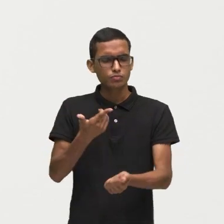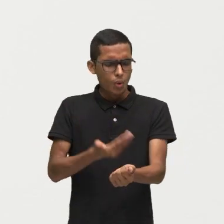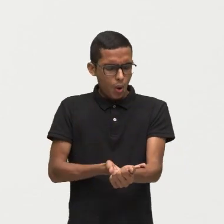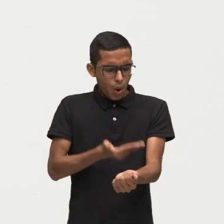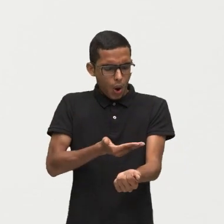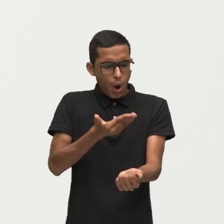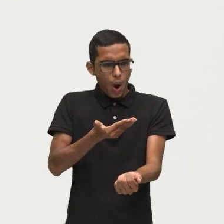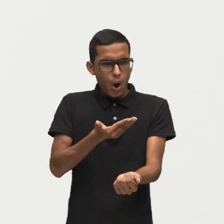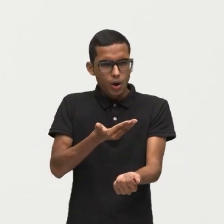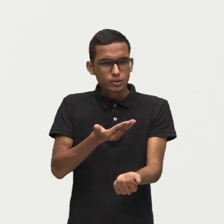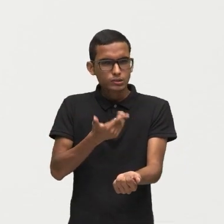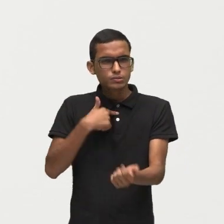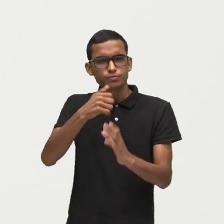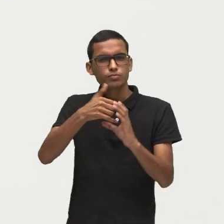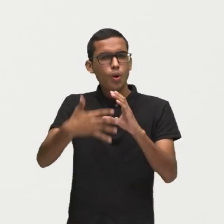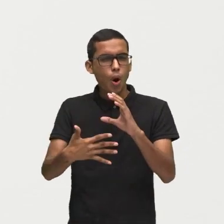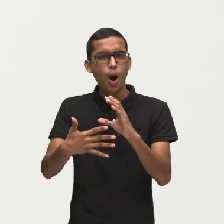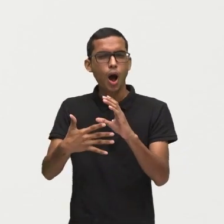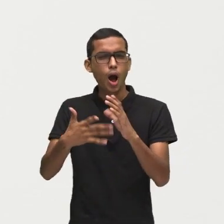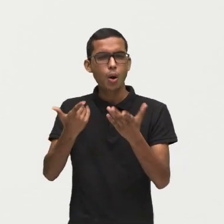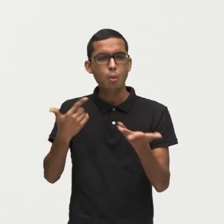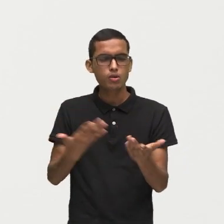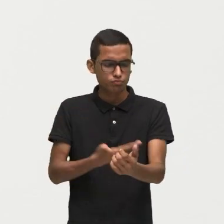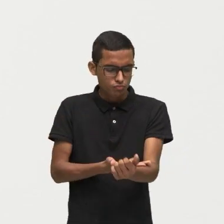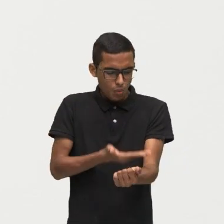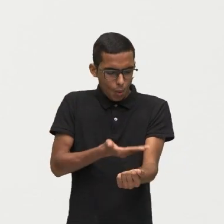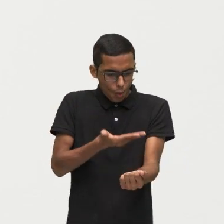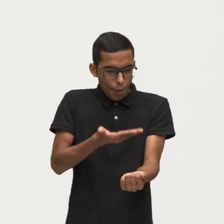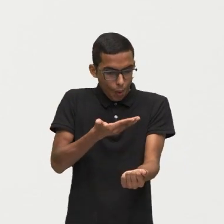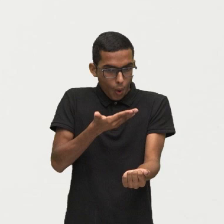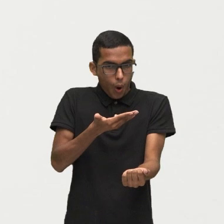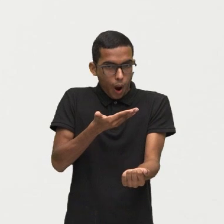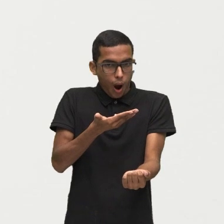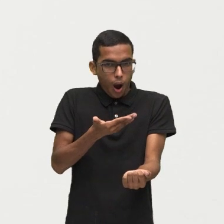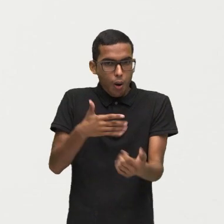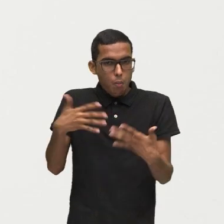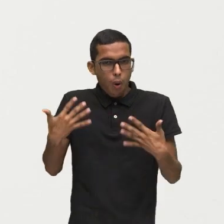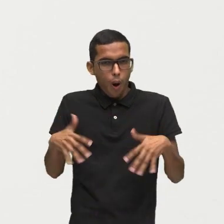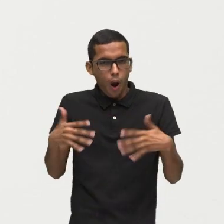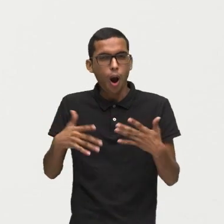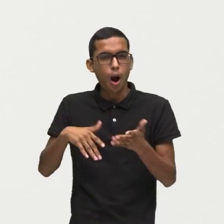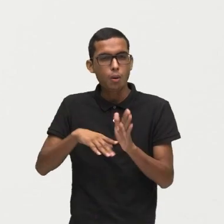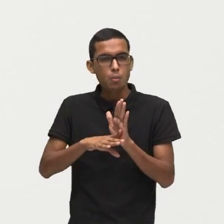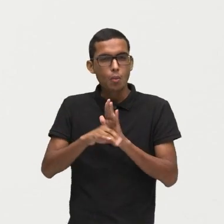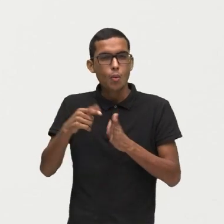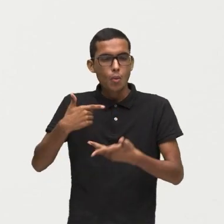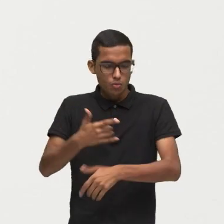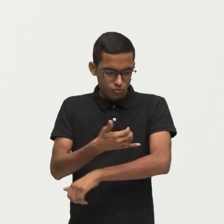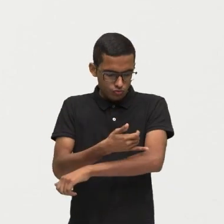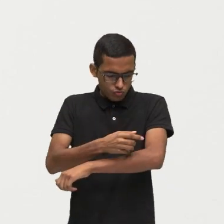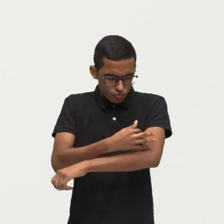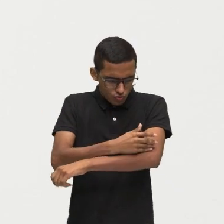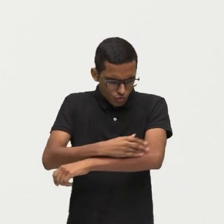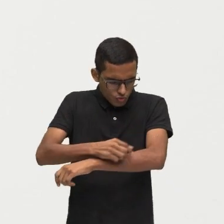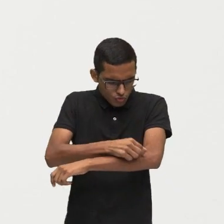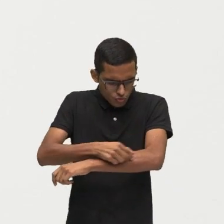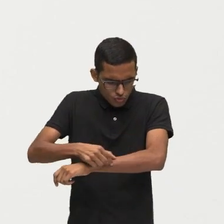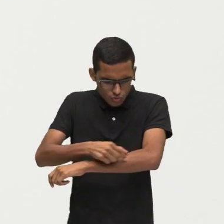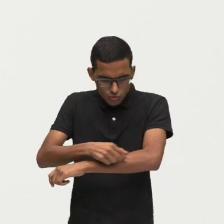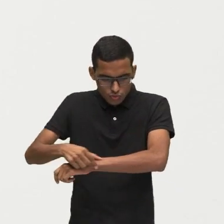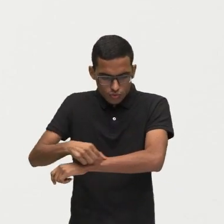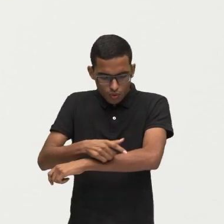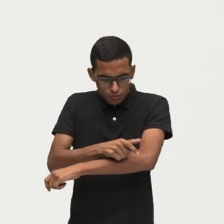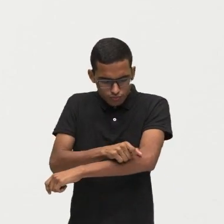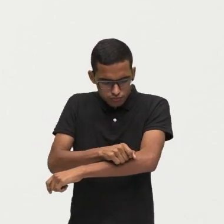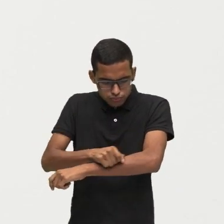arterial caracteriza-se por uma elevação de pressão arterial causada por afunilamento das veias, geralmente provocada